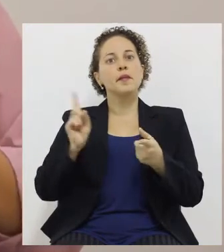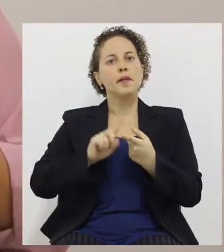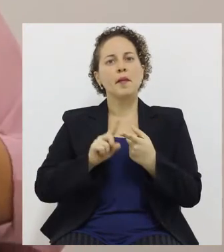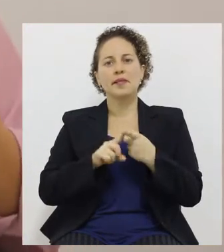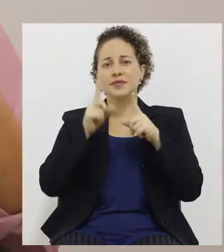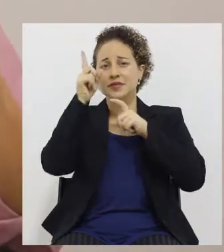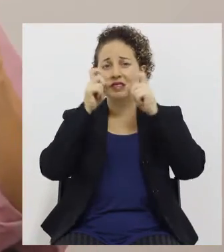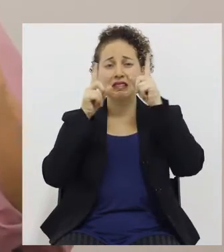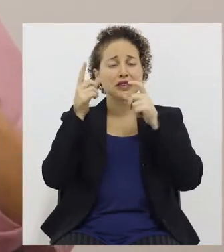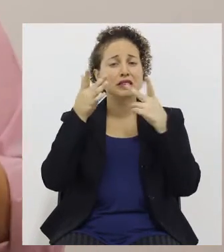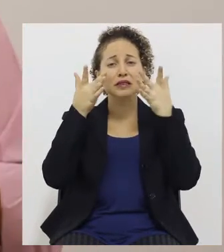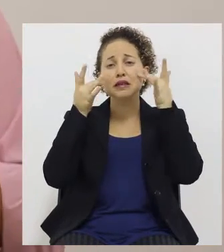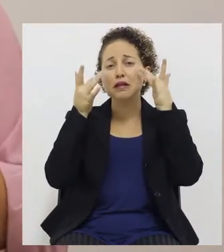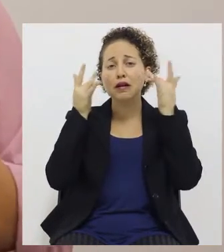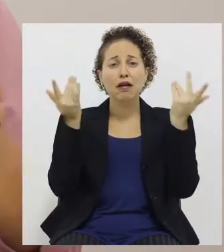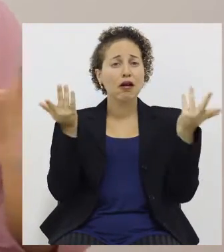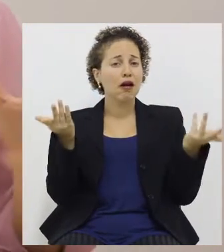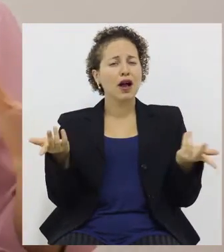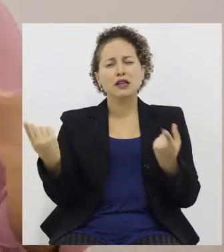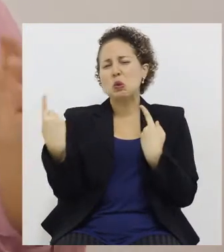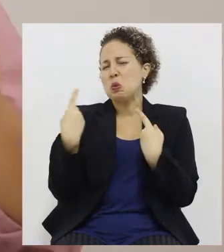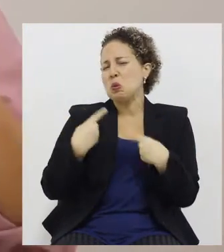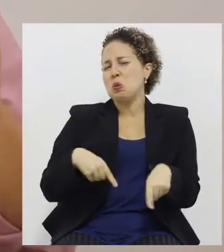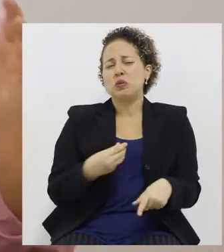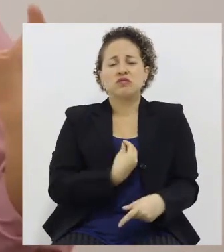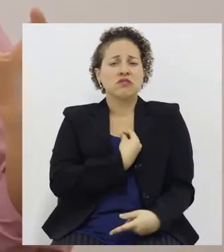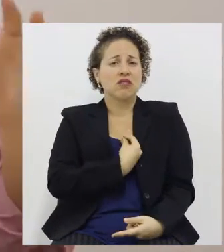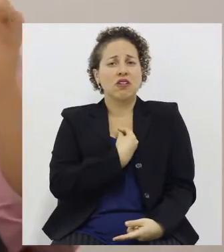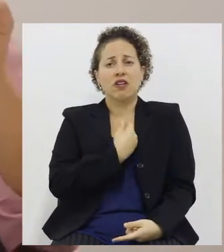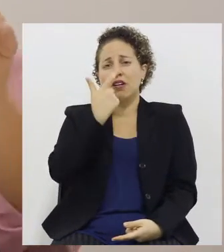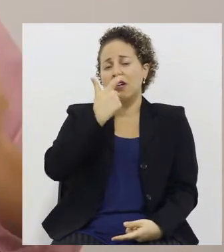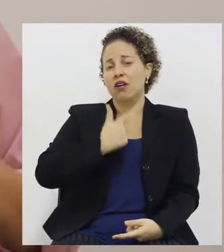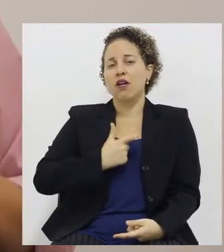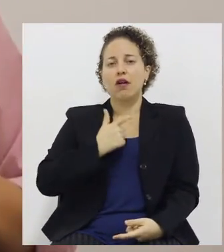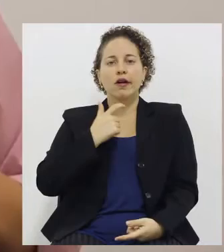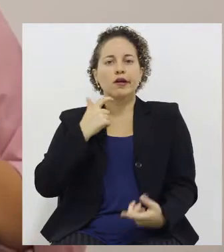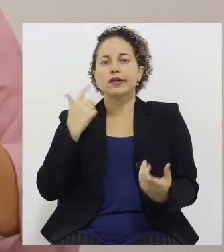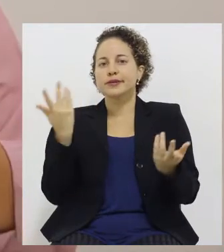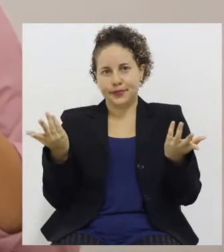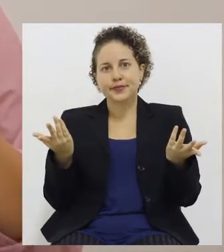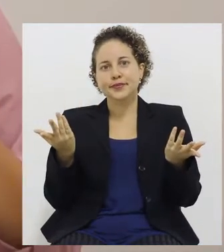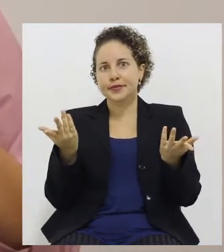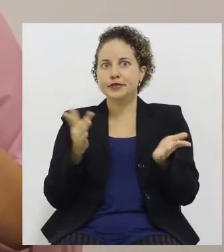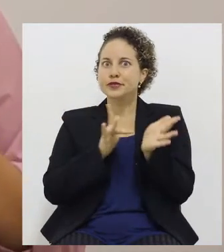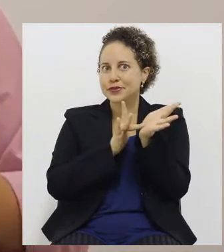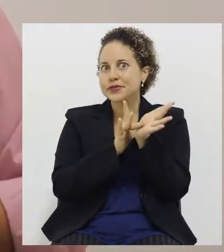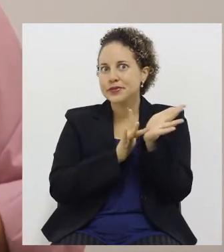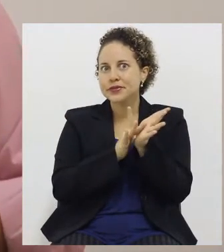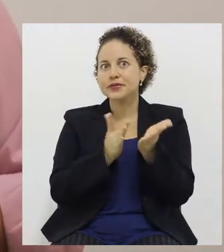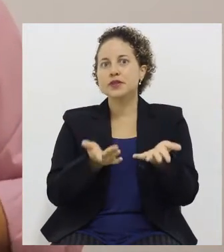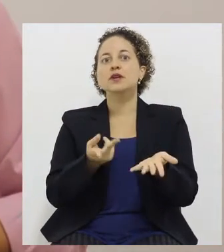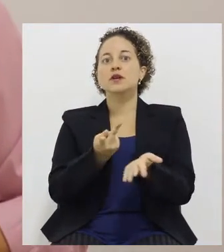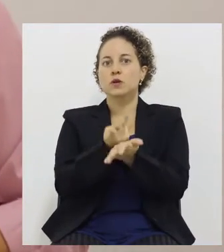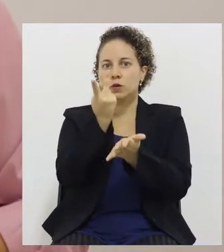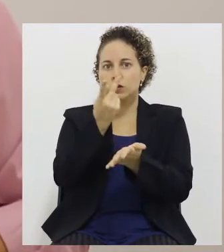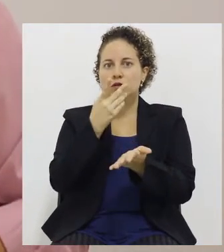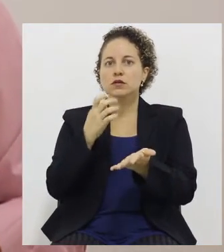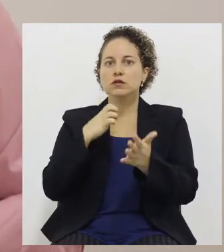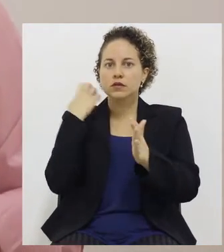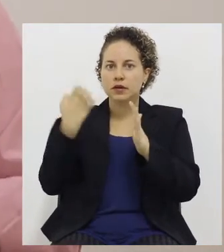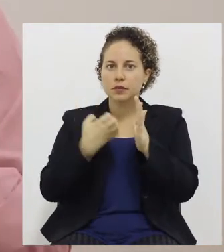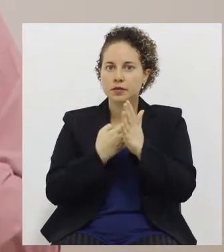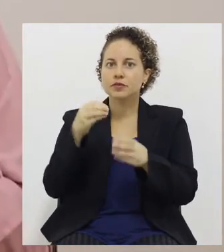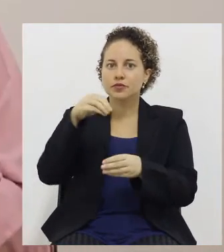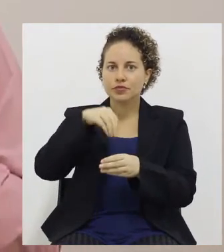que vai fazer drama dizendo que está todo mundo contra ele. Todos odeiam o Cris, aspas, aí para aquelas situações. Isso existe nas